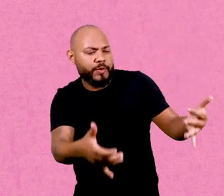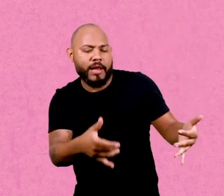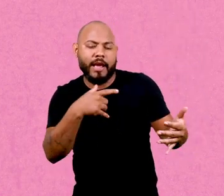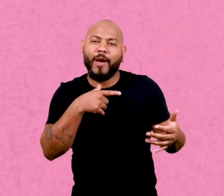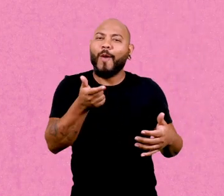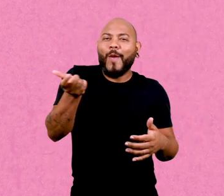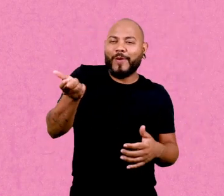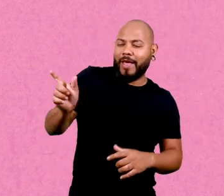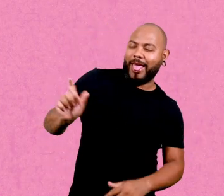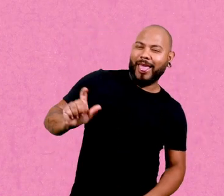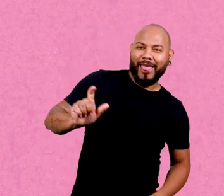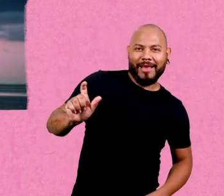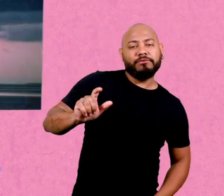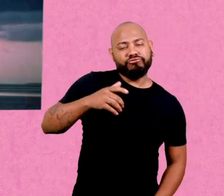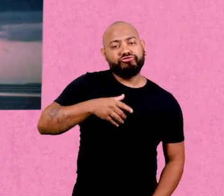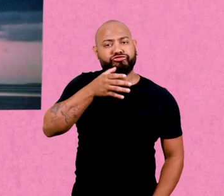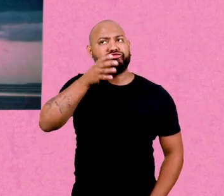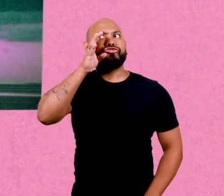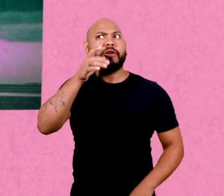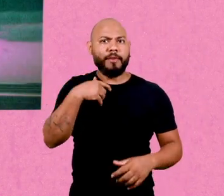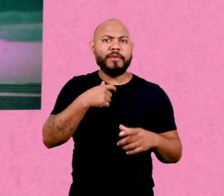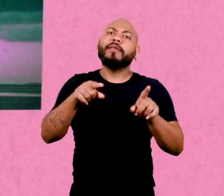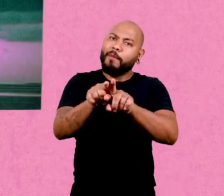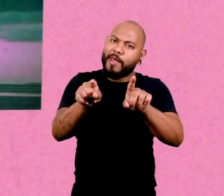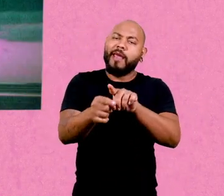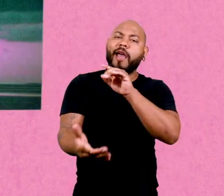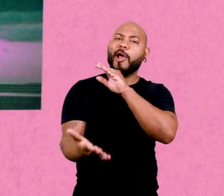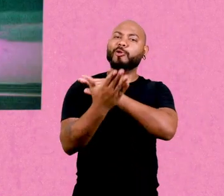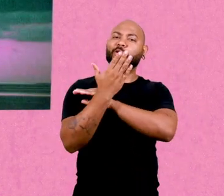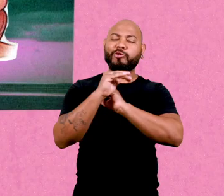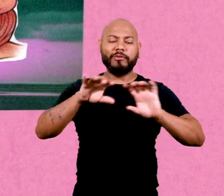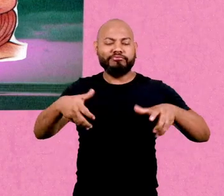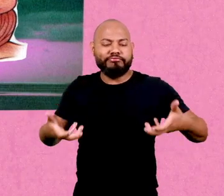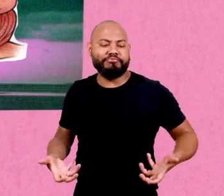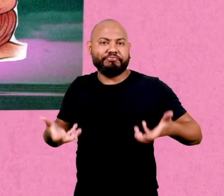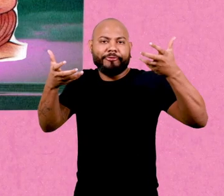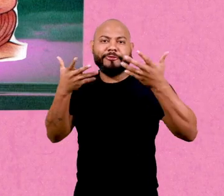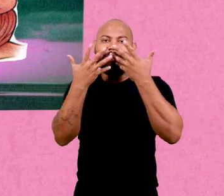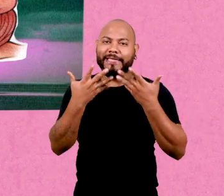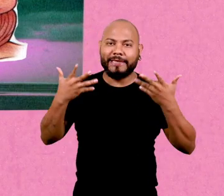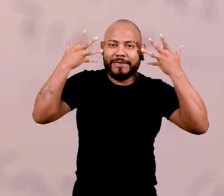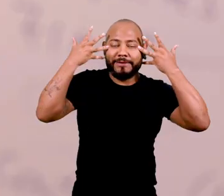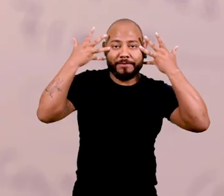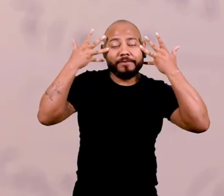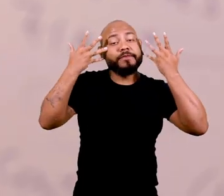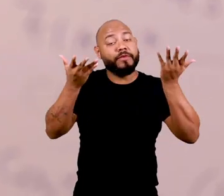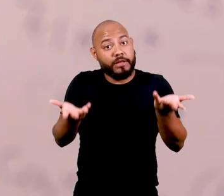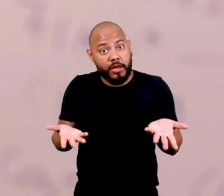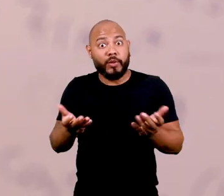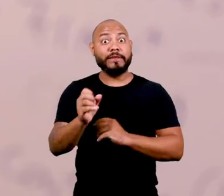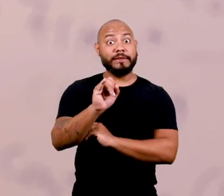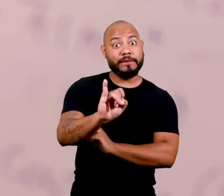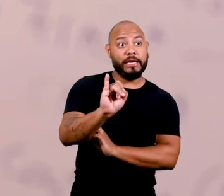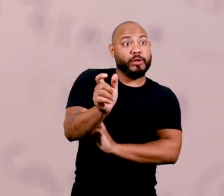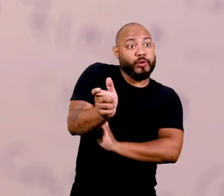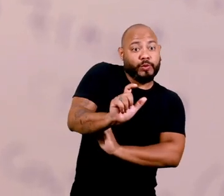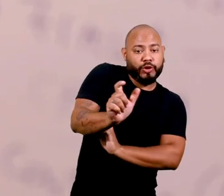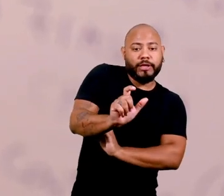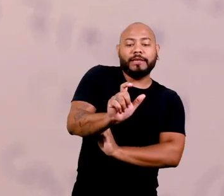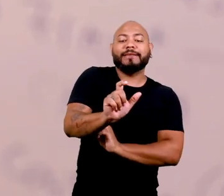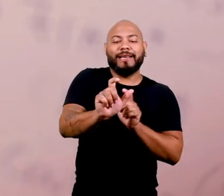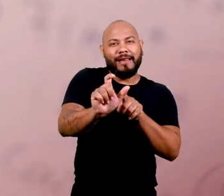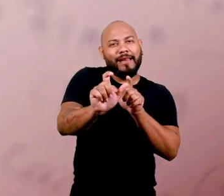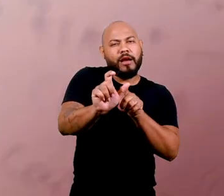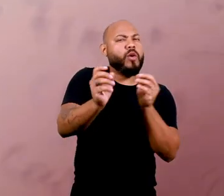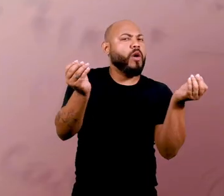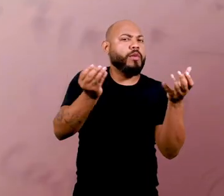serotonina. Eles são também, da mesma forma, agonistas de serotonina. Para você ter uma substância aprovada